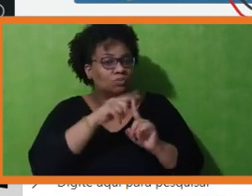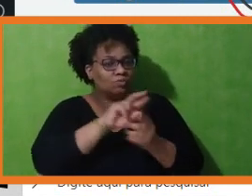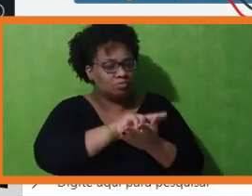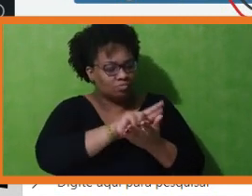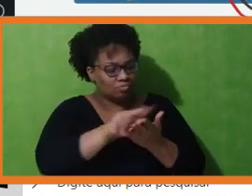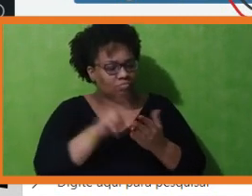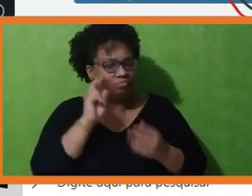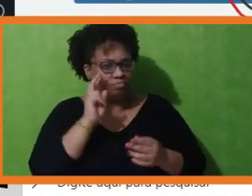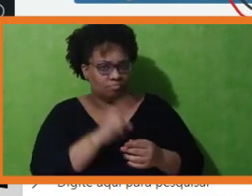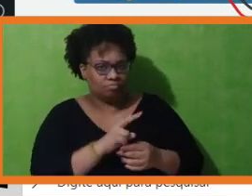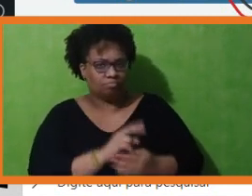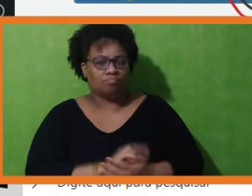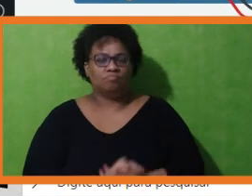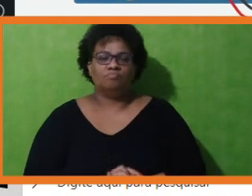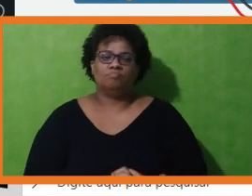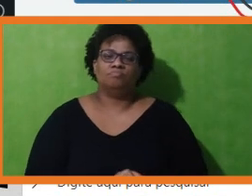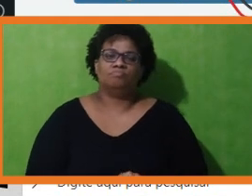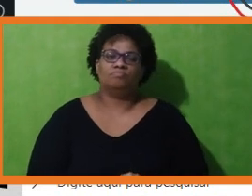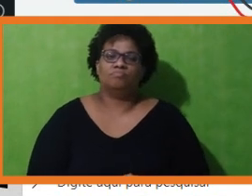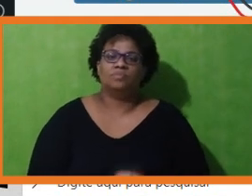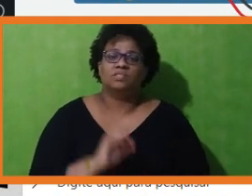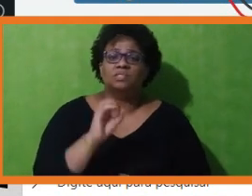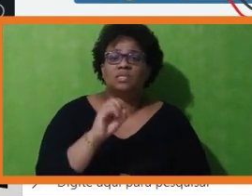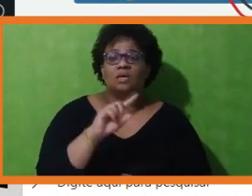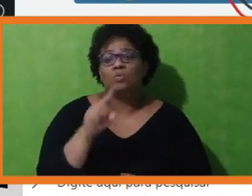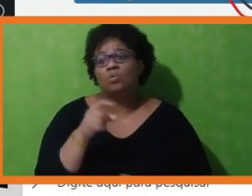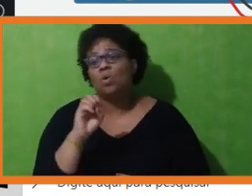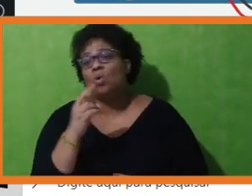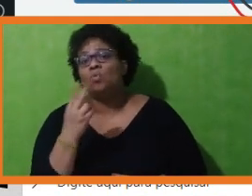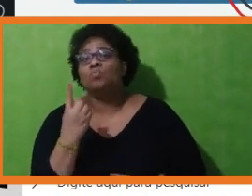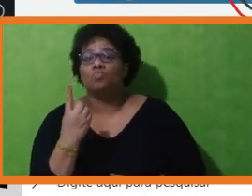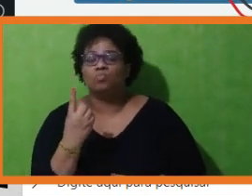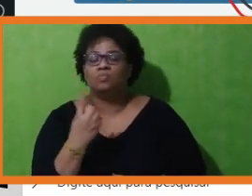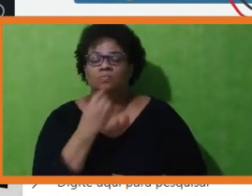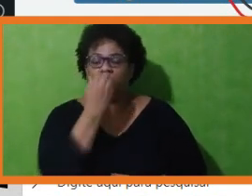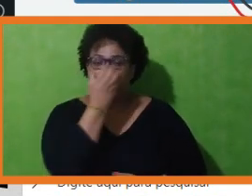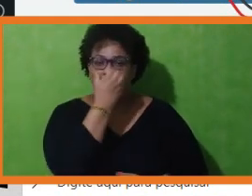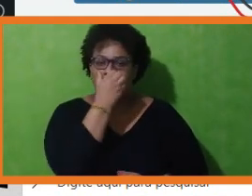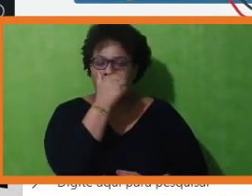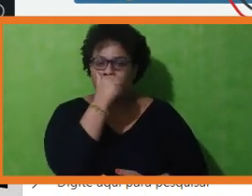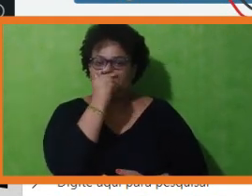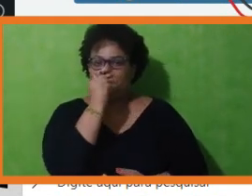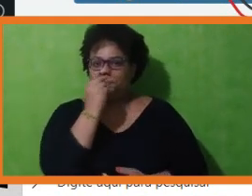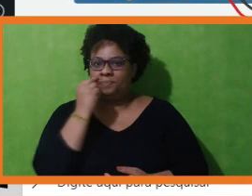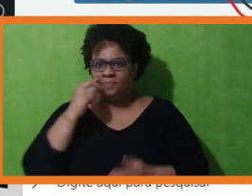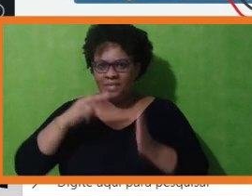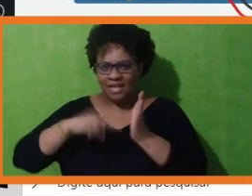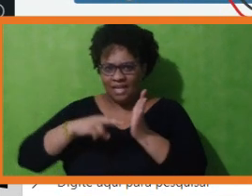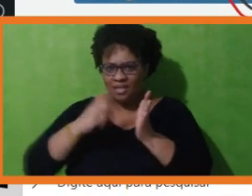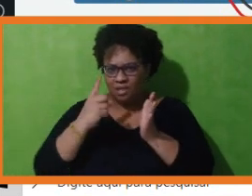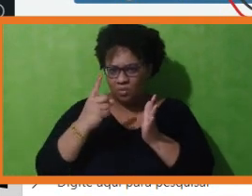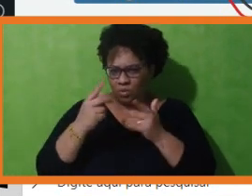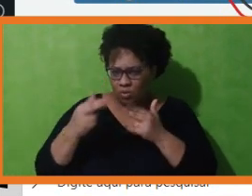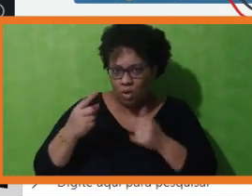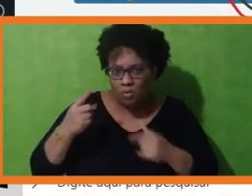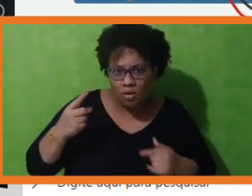do Arduino. Dá uma revisada nisso. O tipo booleano guarda 0 ou 1, eu referencio ele como bool, por isso está ali. Vamos lá. Eu quero saber se leitura 1